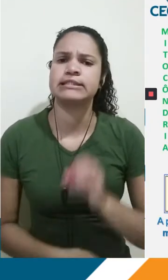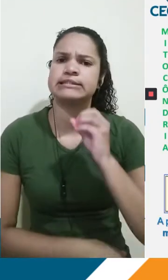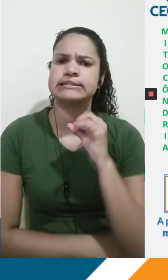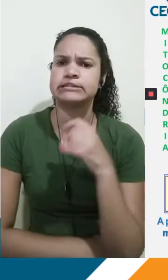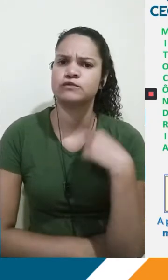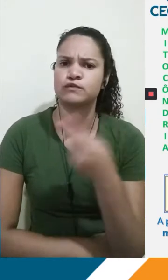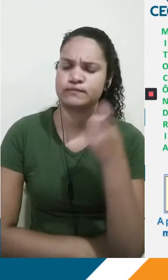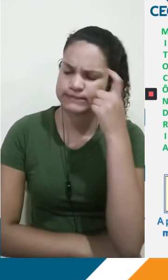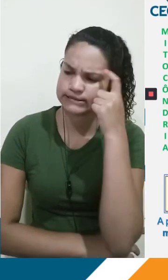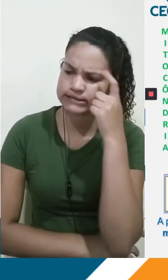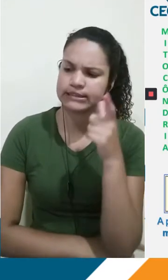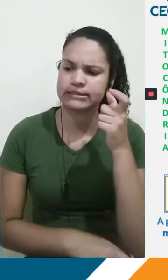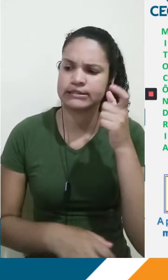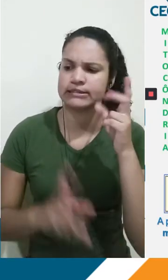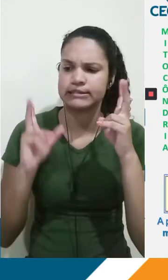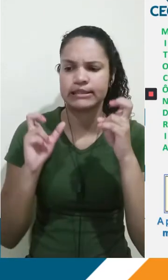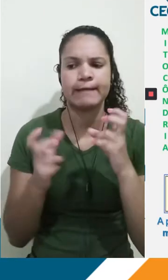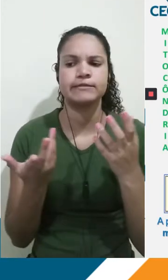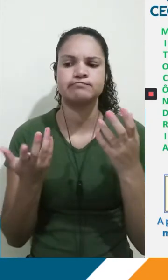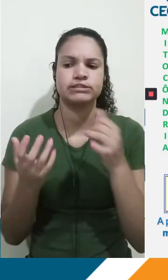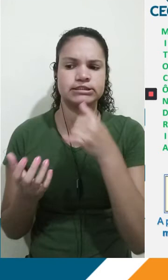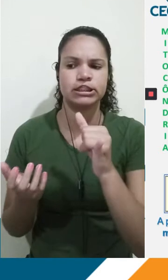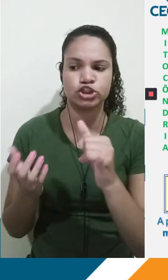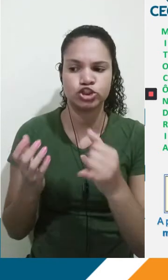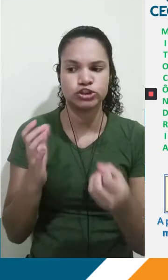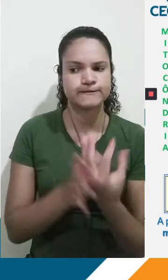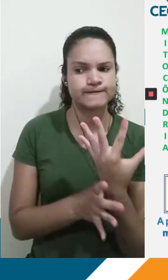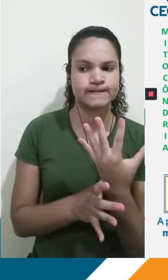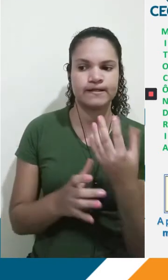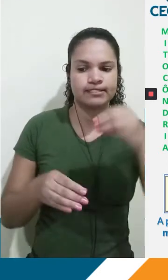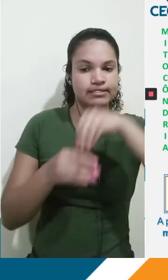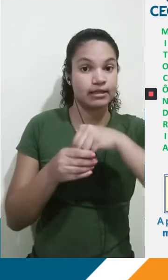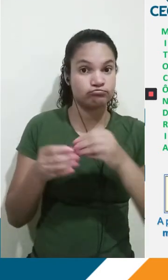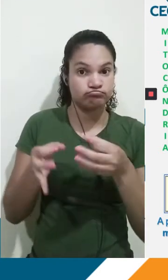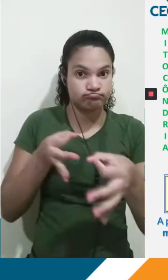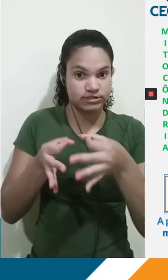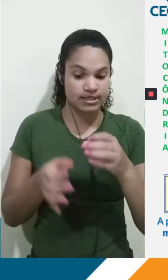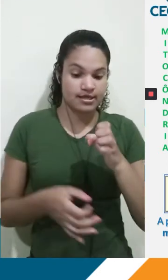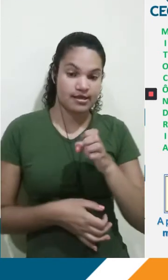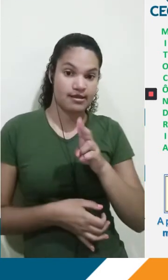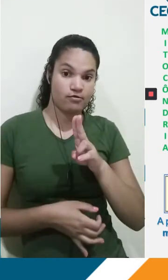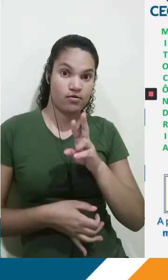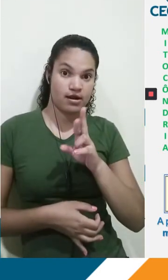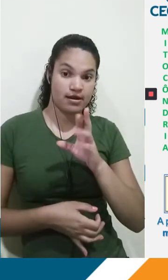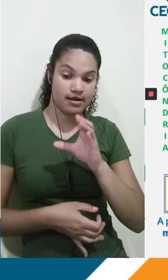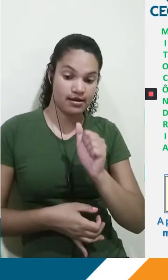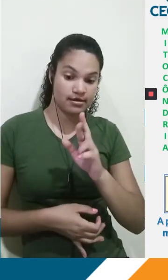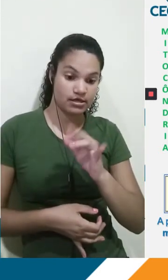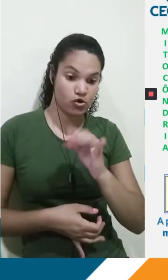quando a gente pensa no local de produção de energia em células eucarióticas, estamos discutindo aqui as células que têm